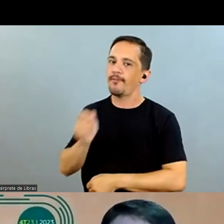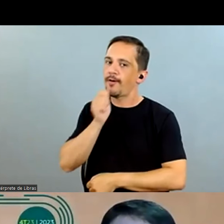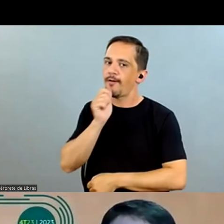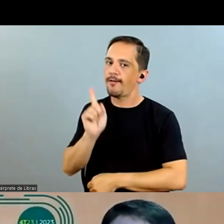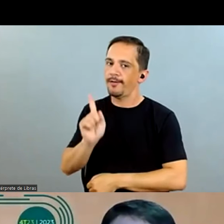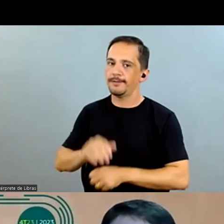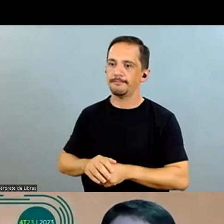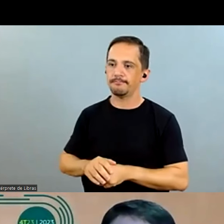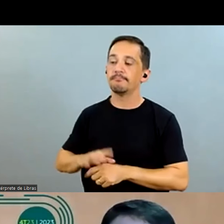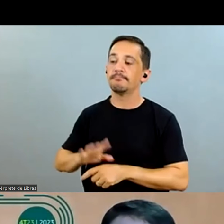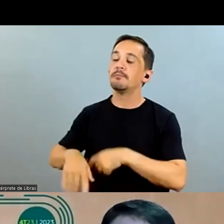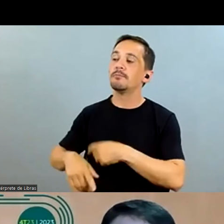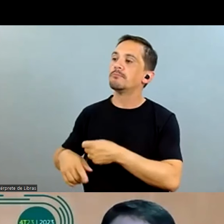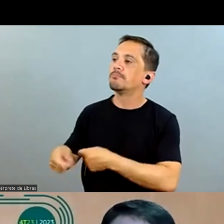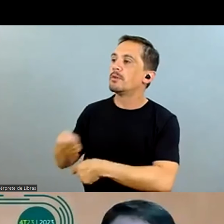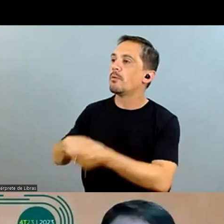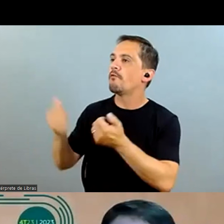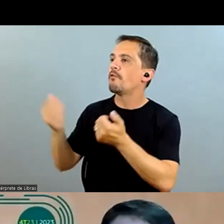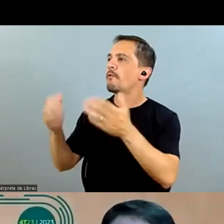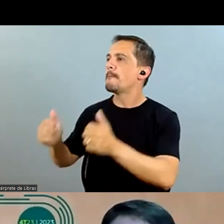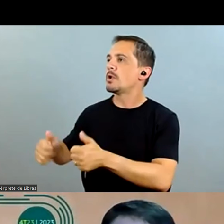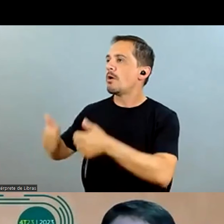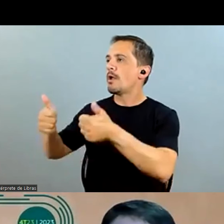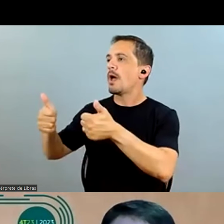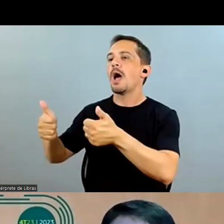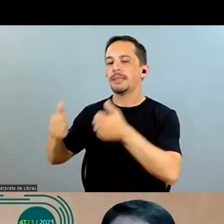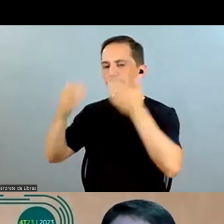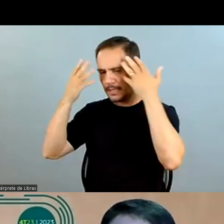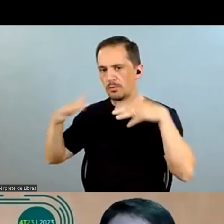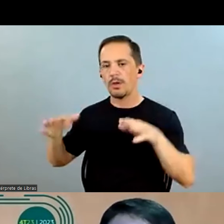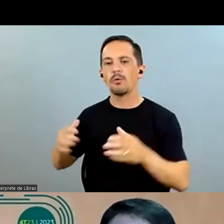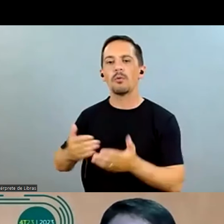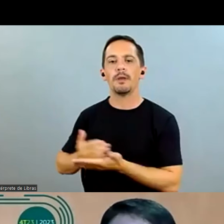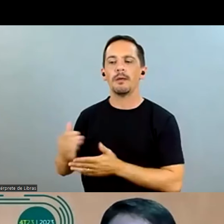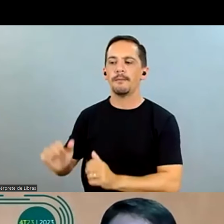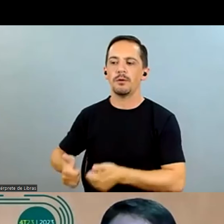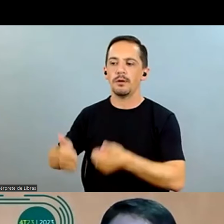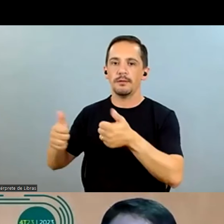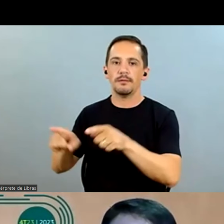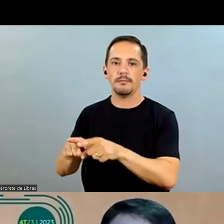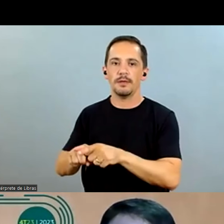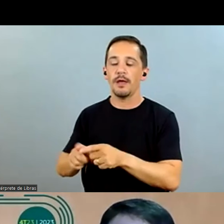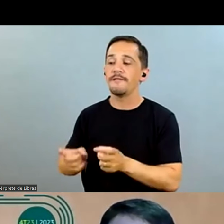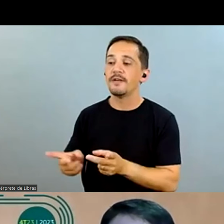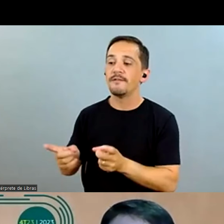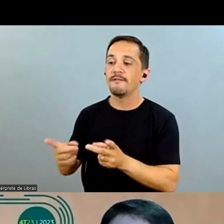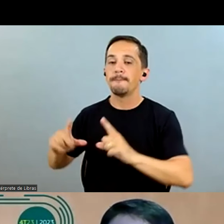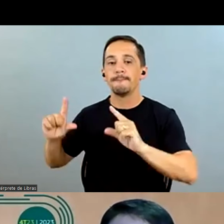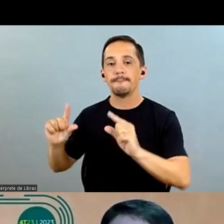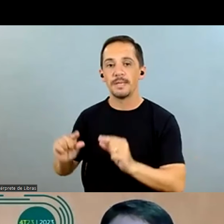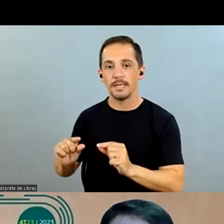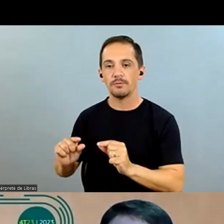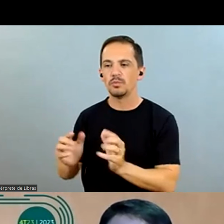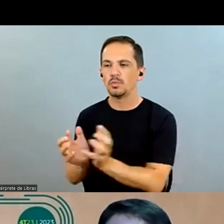reagir naturalmente como em outros em outros momentos e aí você tem menos venda e menos concorrência eh nos nichos em que nós